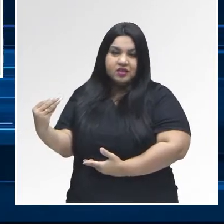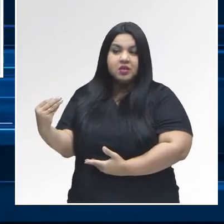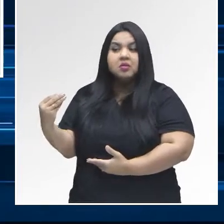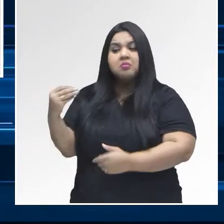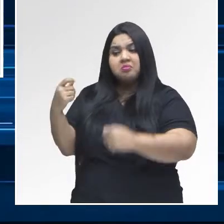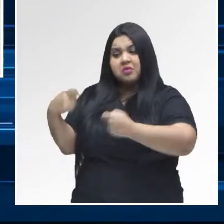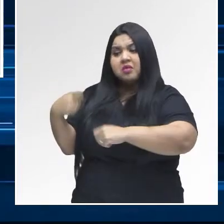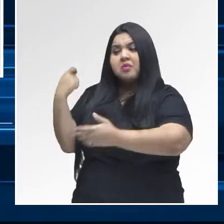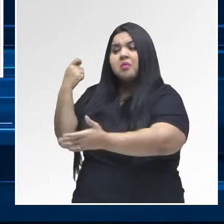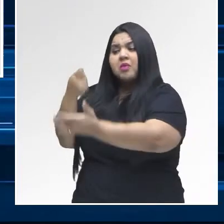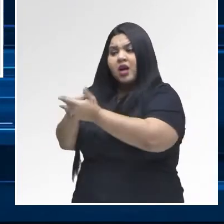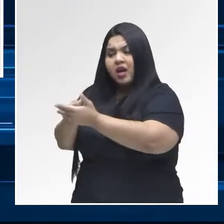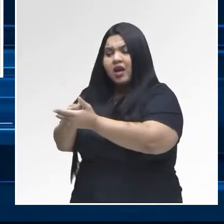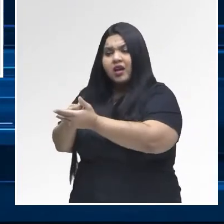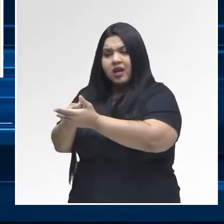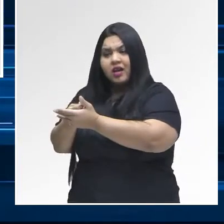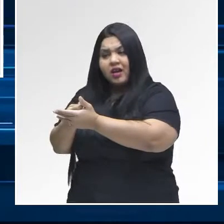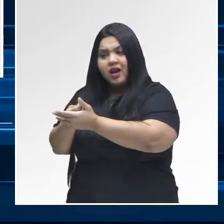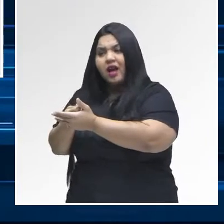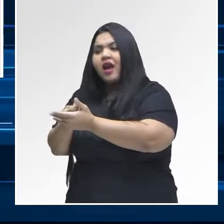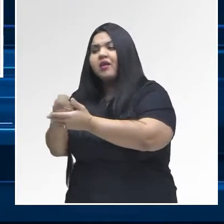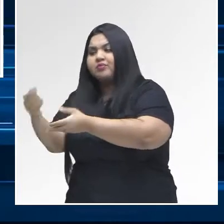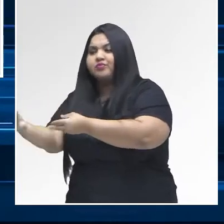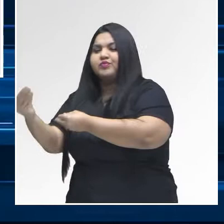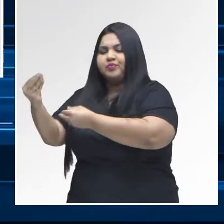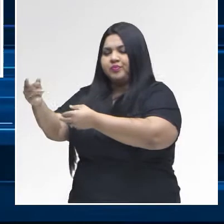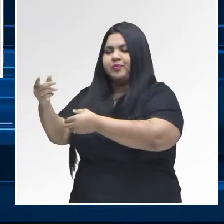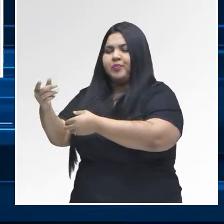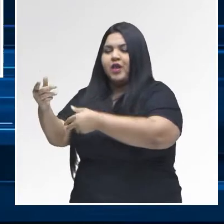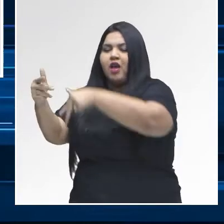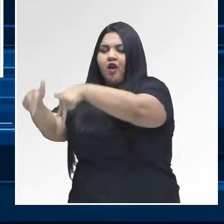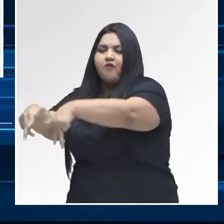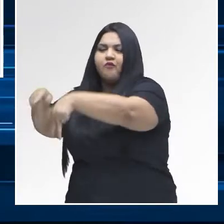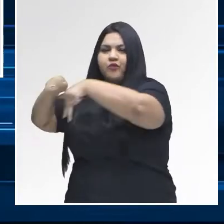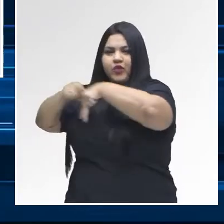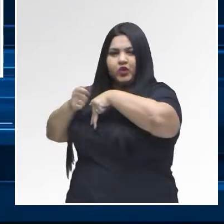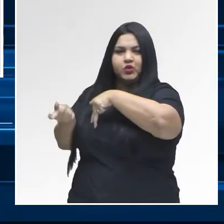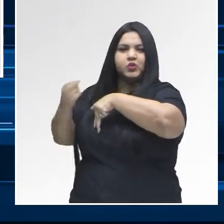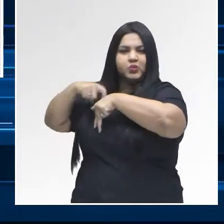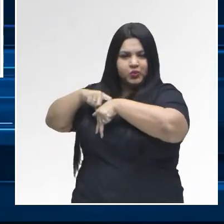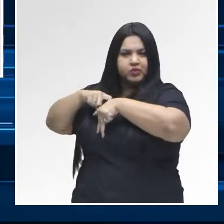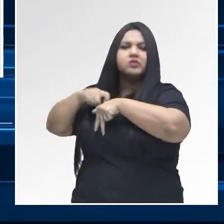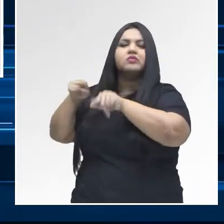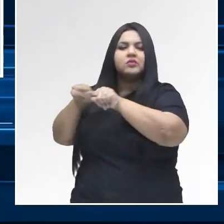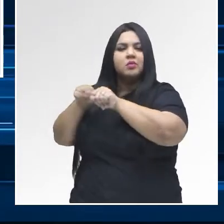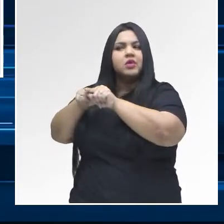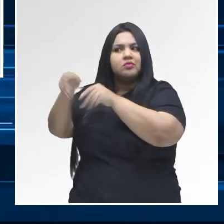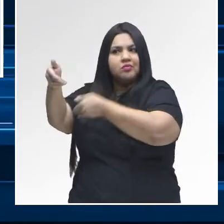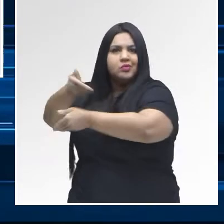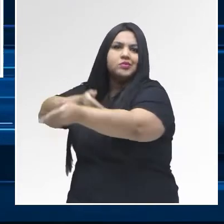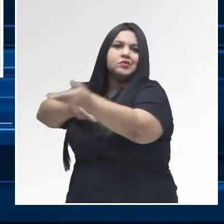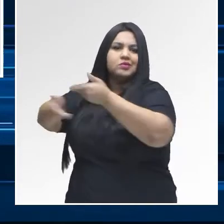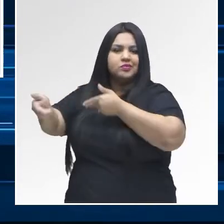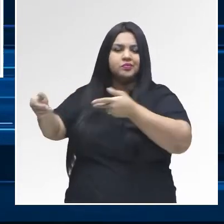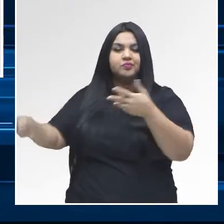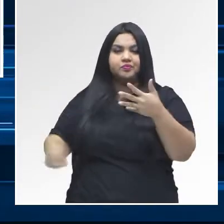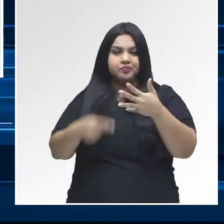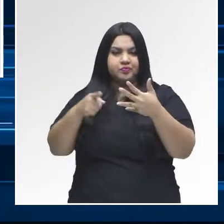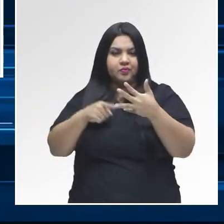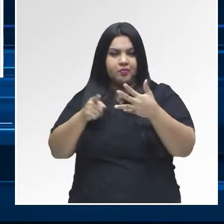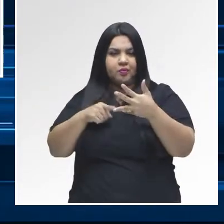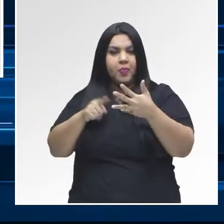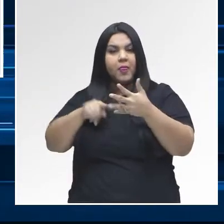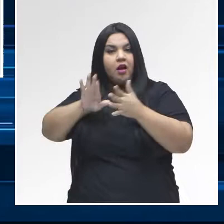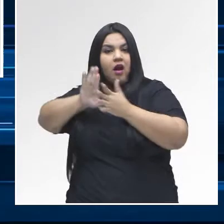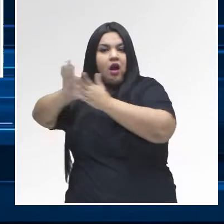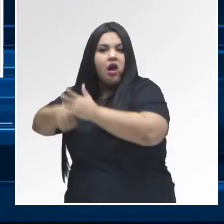a dívida para resgatar você de volta. Então, esse tipo de prática também funcionava naquele momento. raptos em